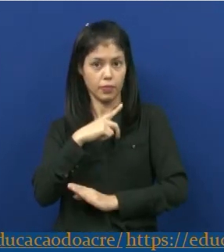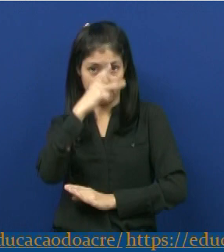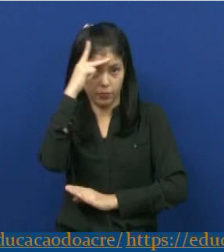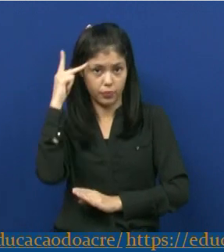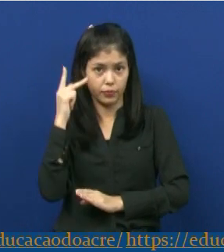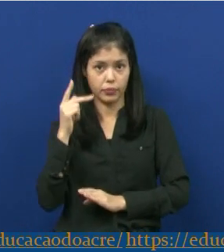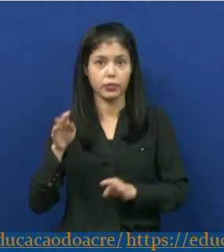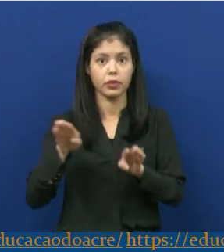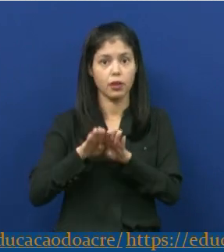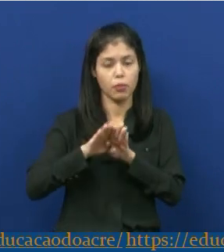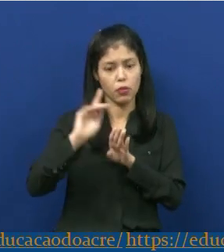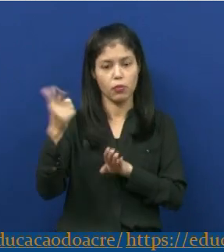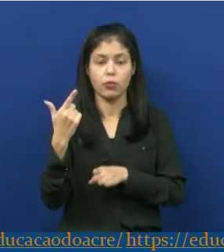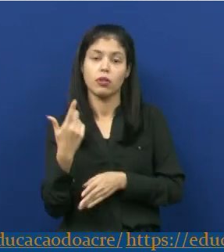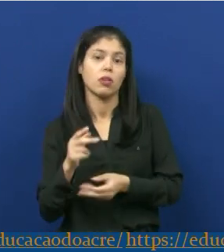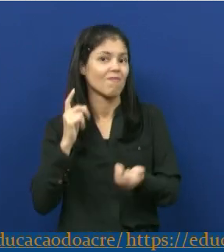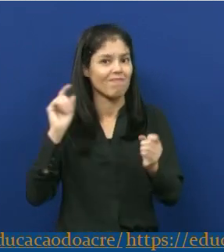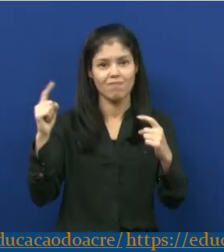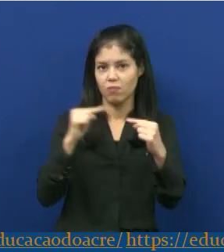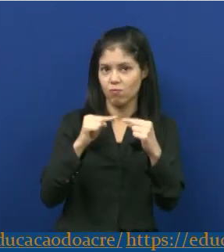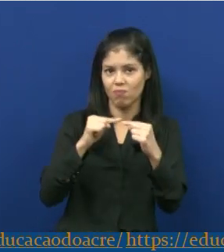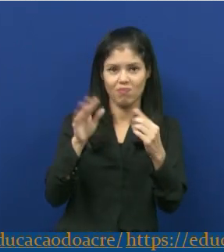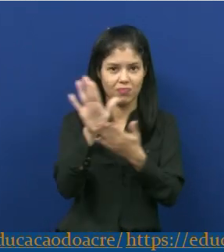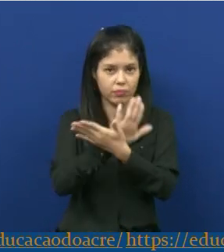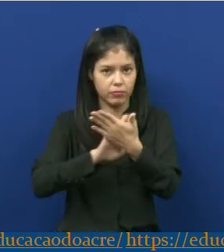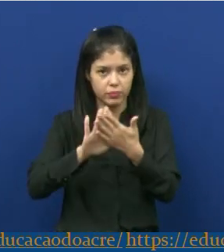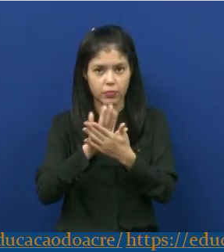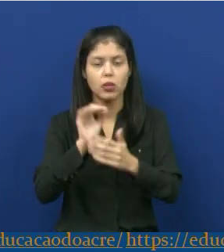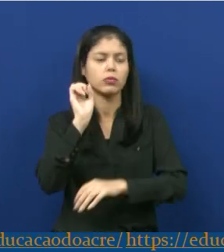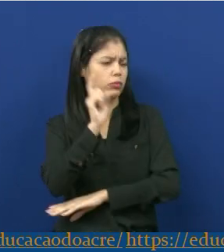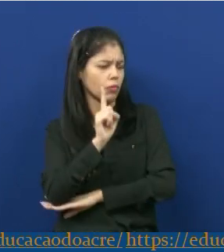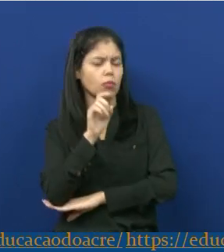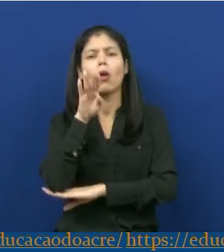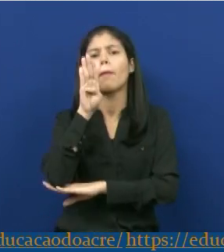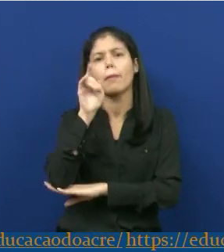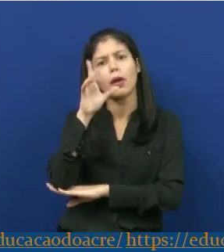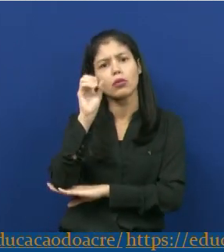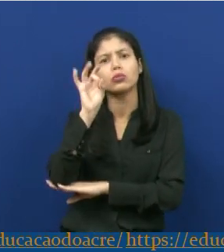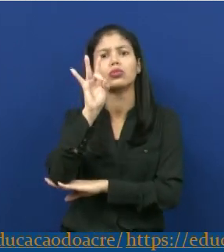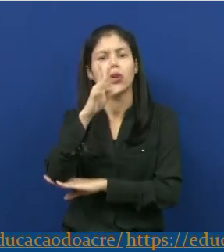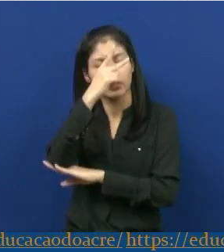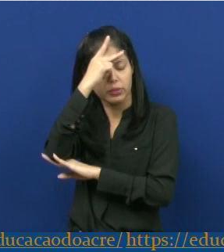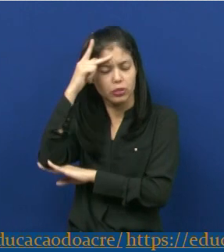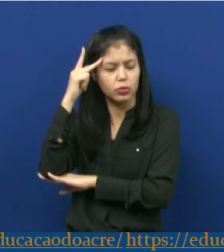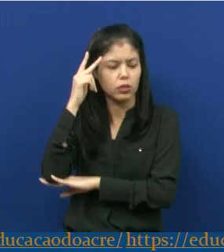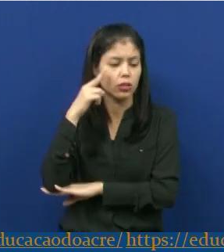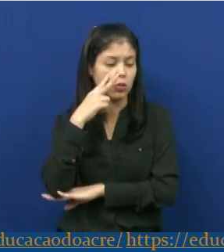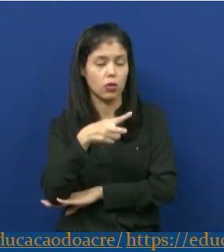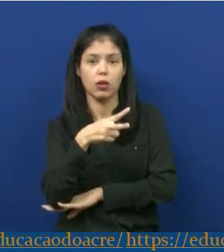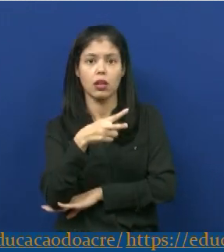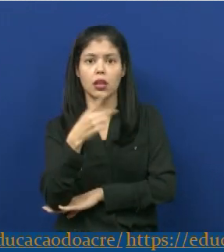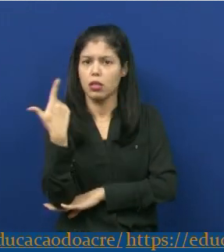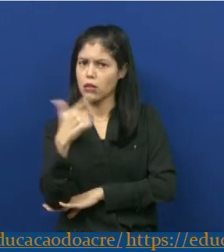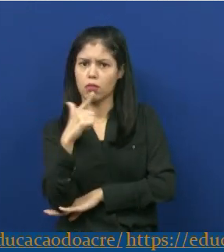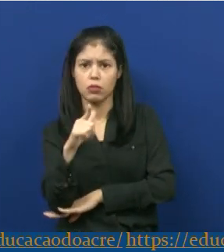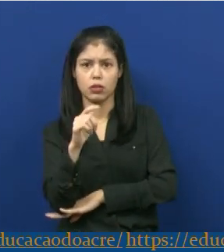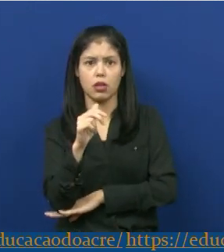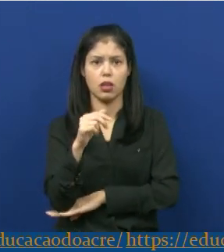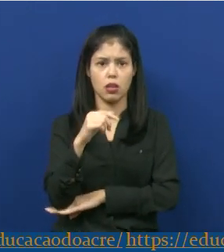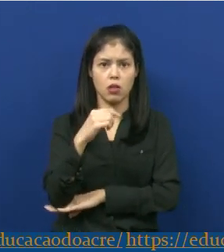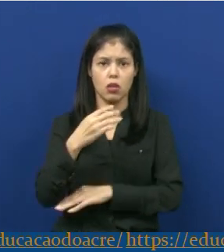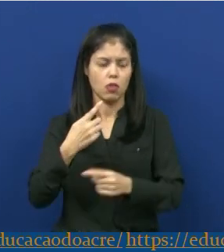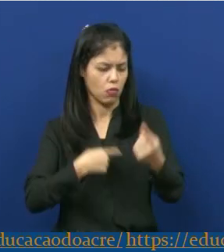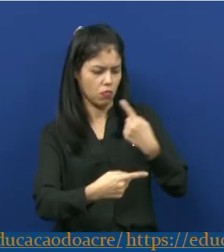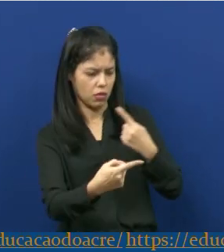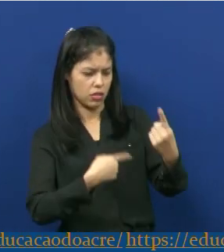que discorda e afirma não, o belo existe apenas para o sujeito e não há unanimidade, não